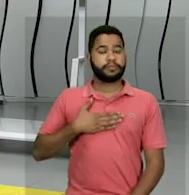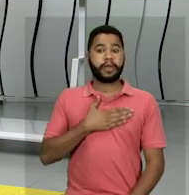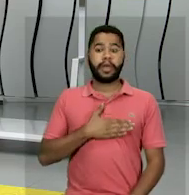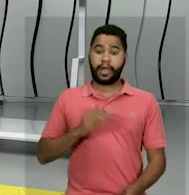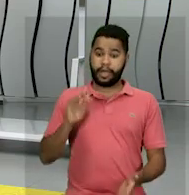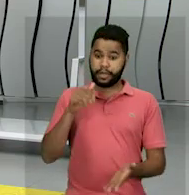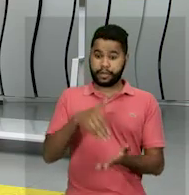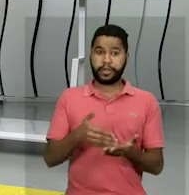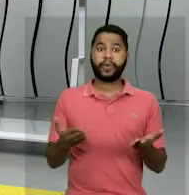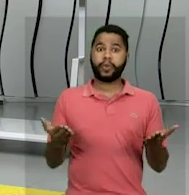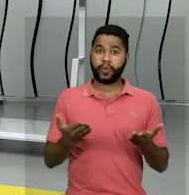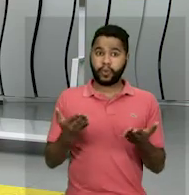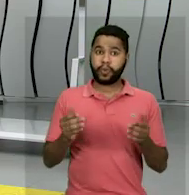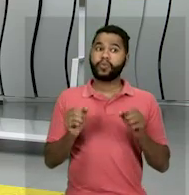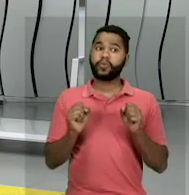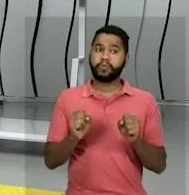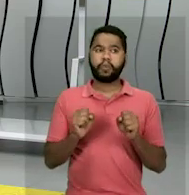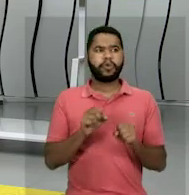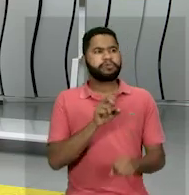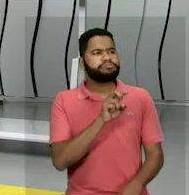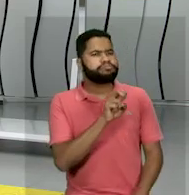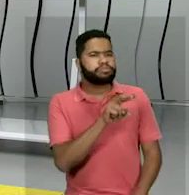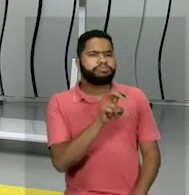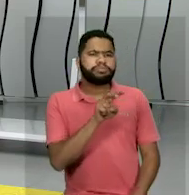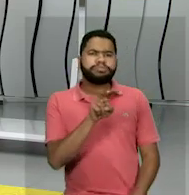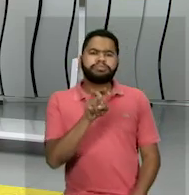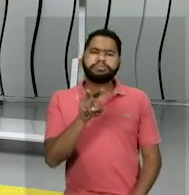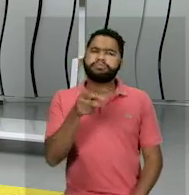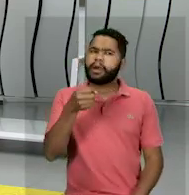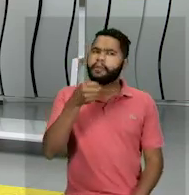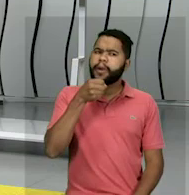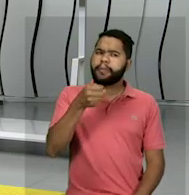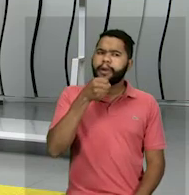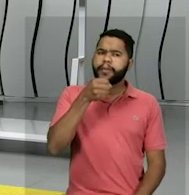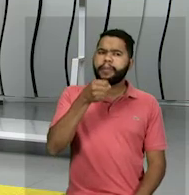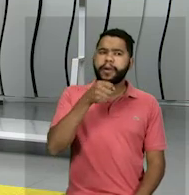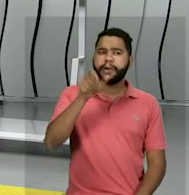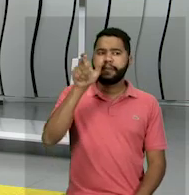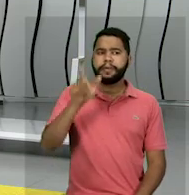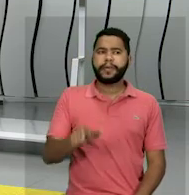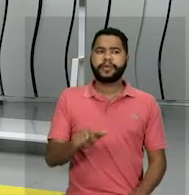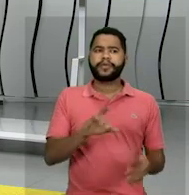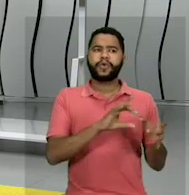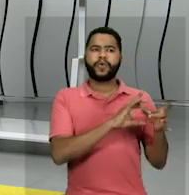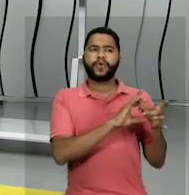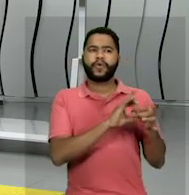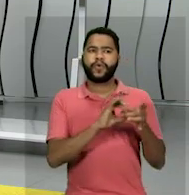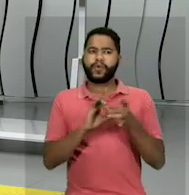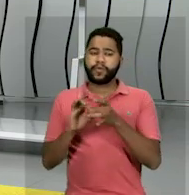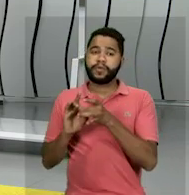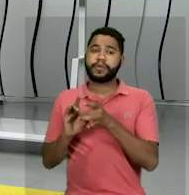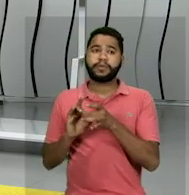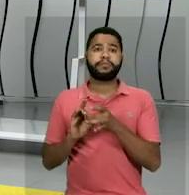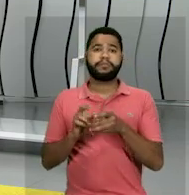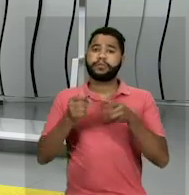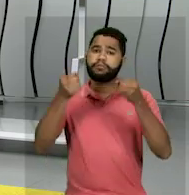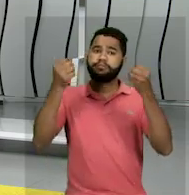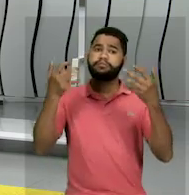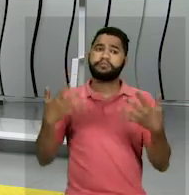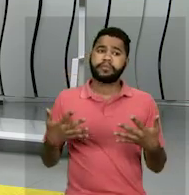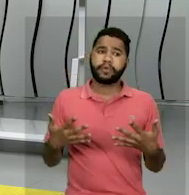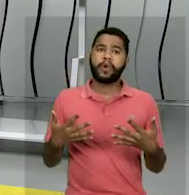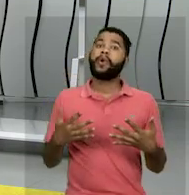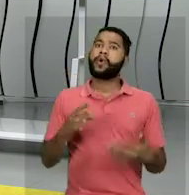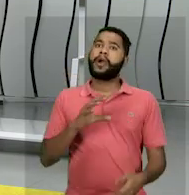dias de hoje. A gente pode até olhar aí, entrevistar alguém que viveu no contexto, vão falar ou